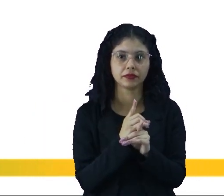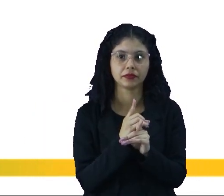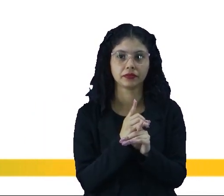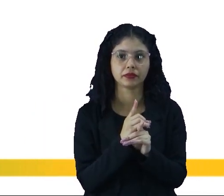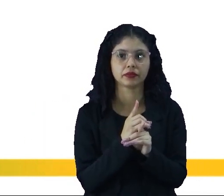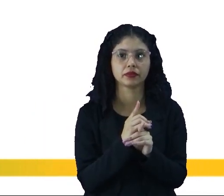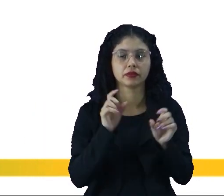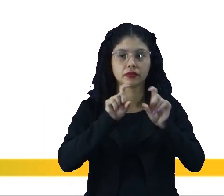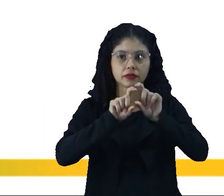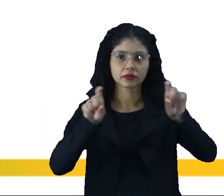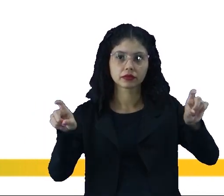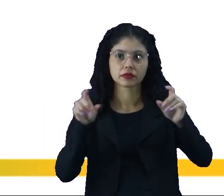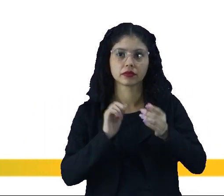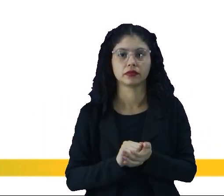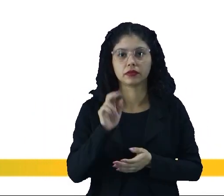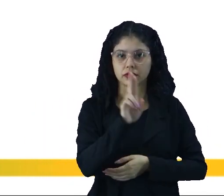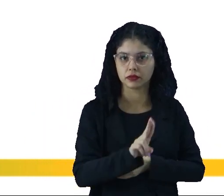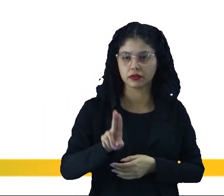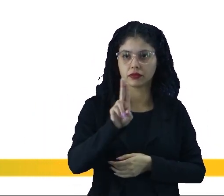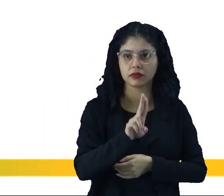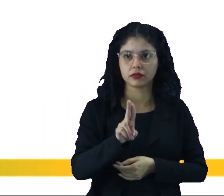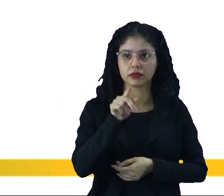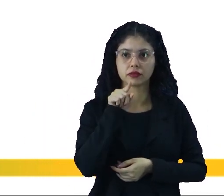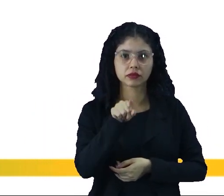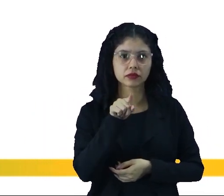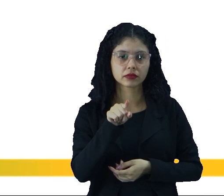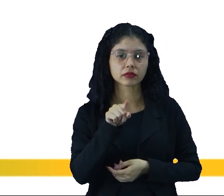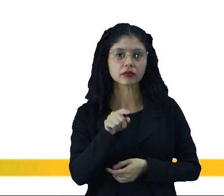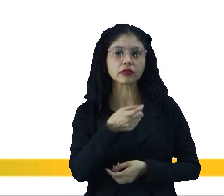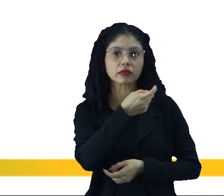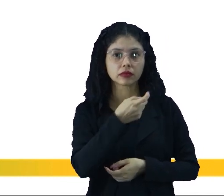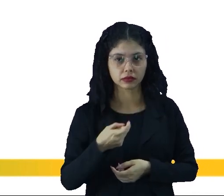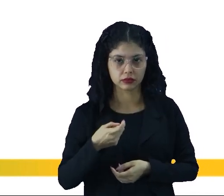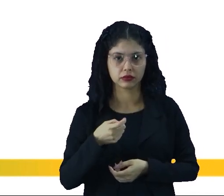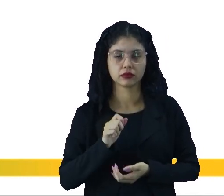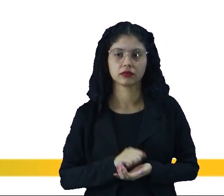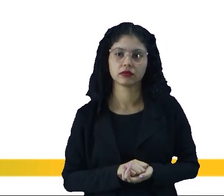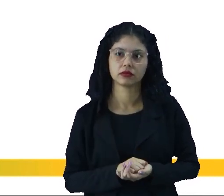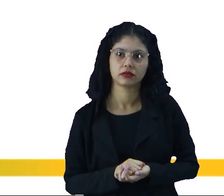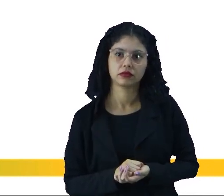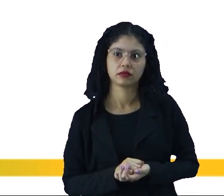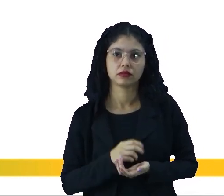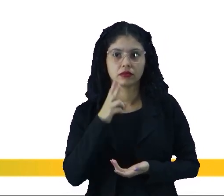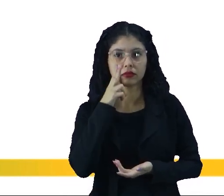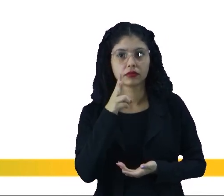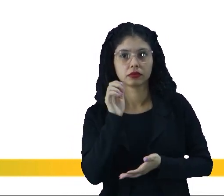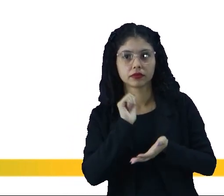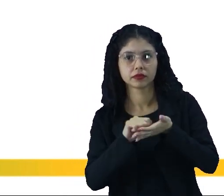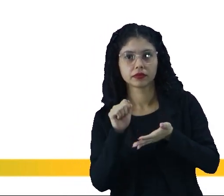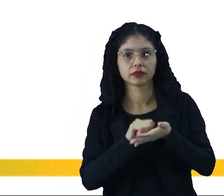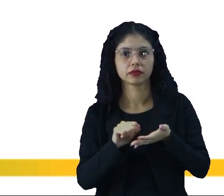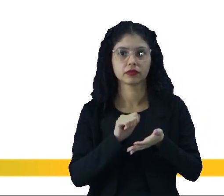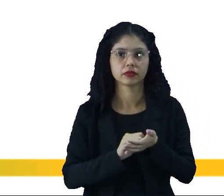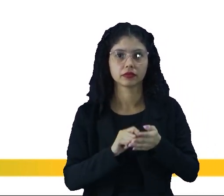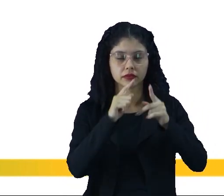utilizar a fórmula da velocidade média, mas utilizando aqui no componente x. Então o que nós vamos escrever?